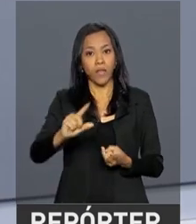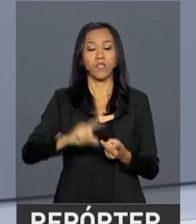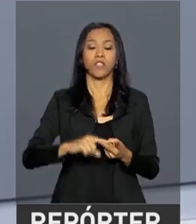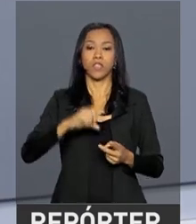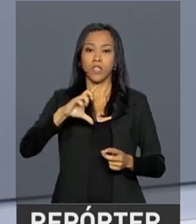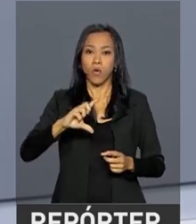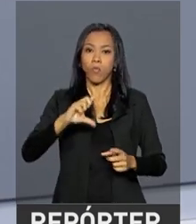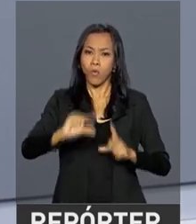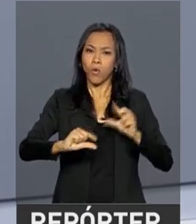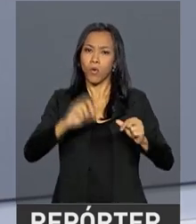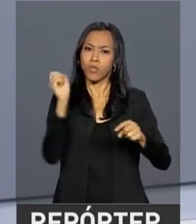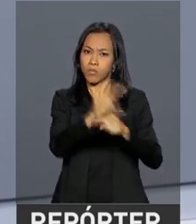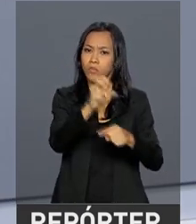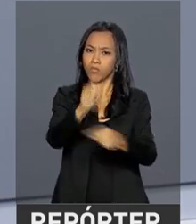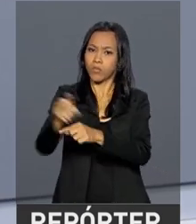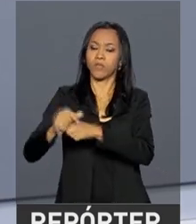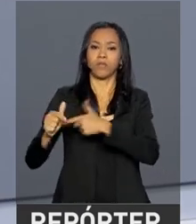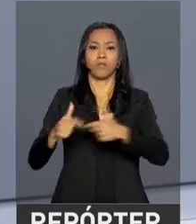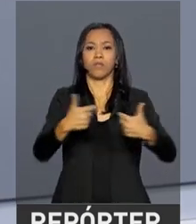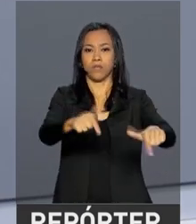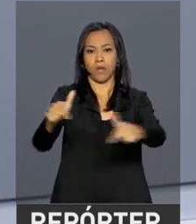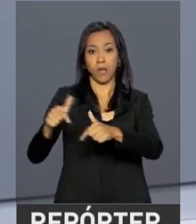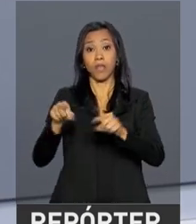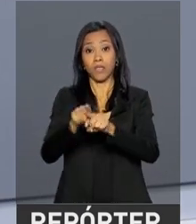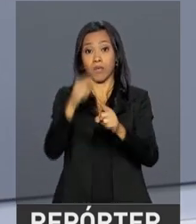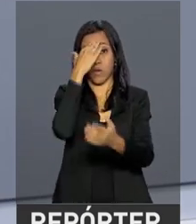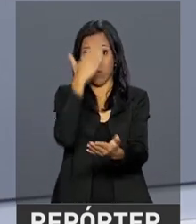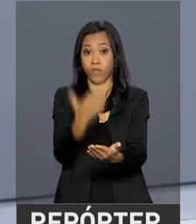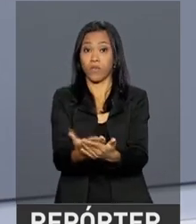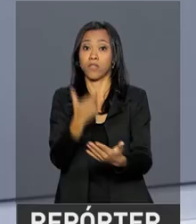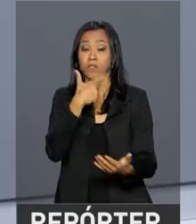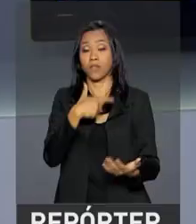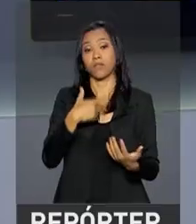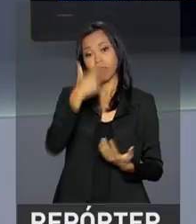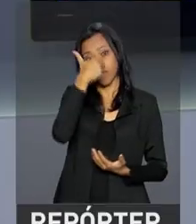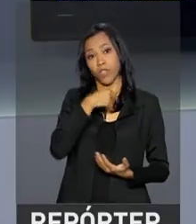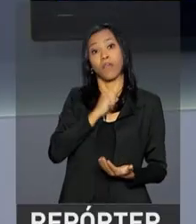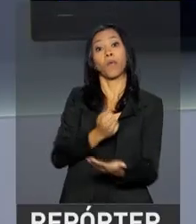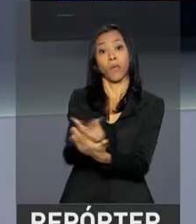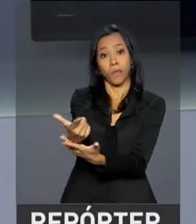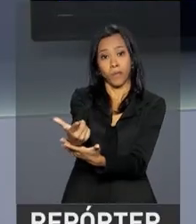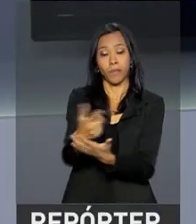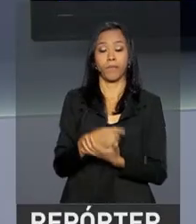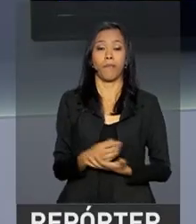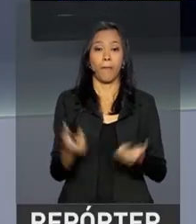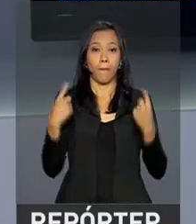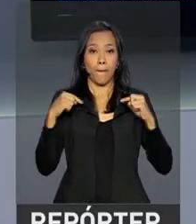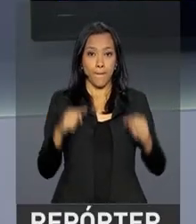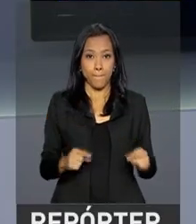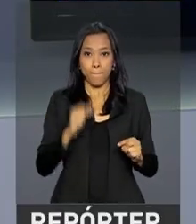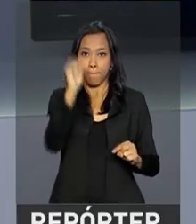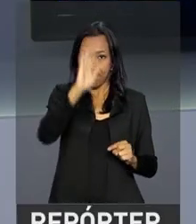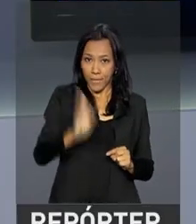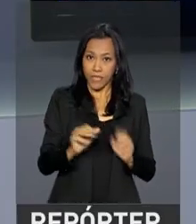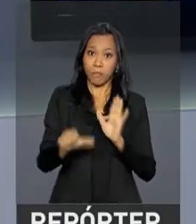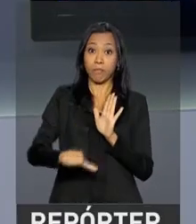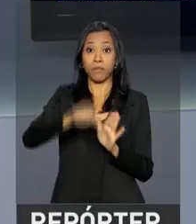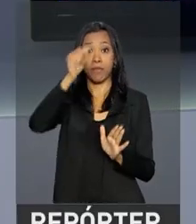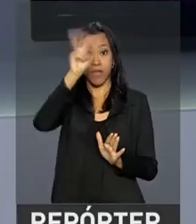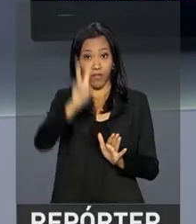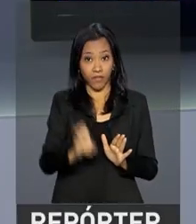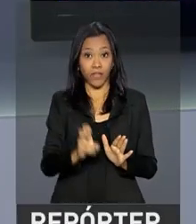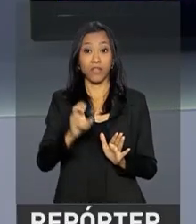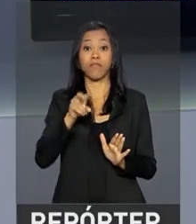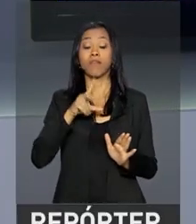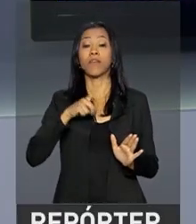gradual do mercado de trabalho e evolução de confiança dos consumidores. O Brasil vai receber pela primeira vez o Fórum